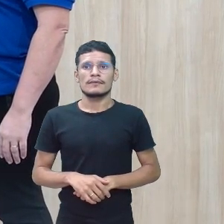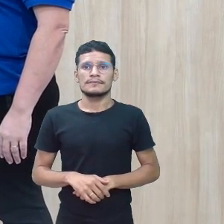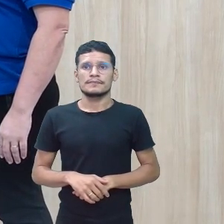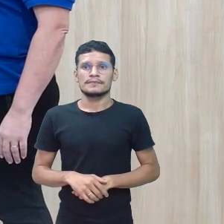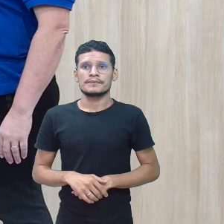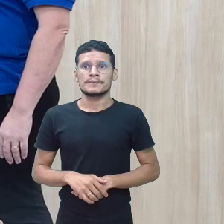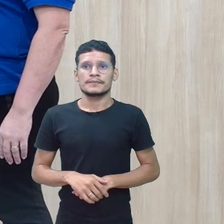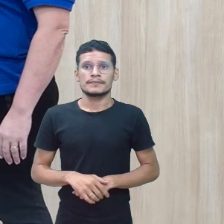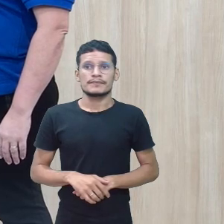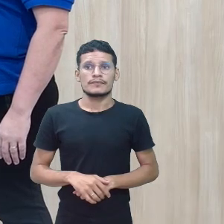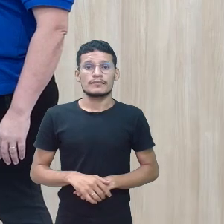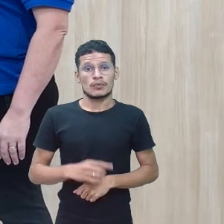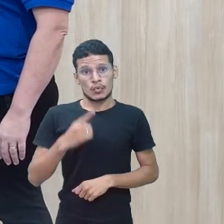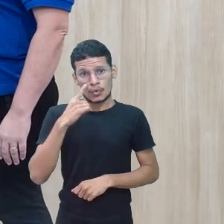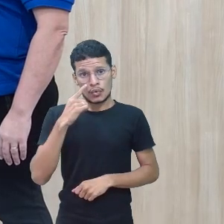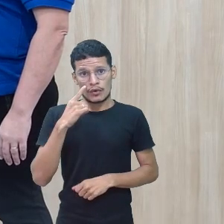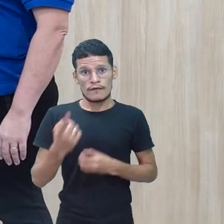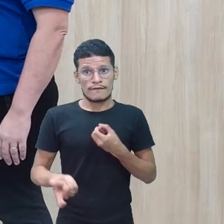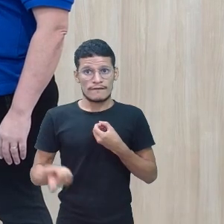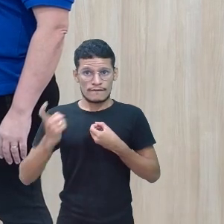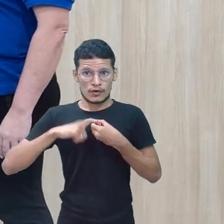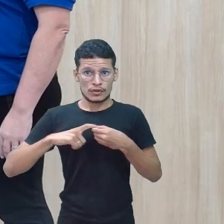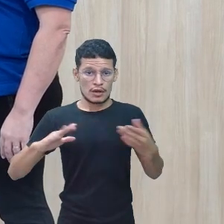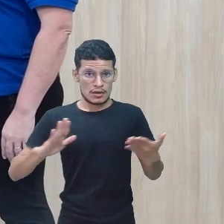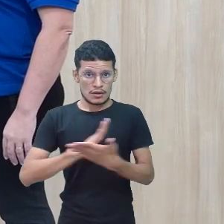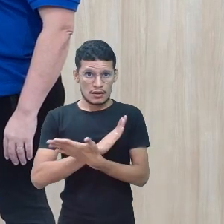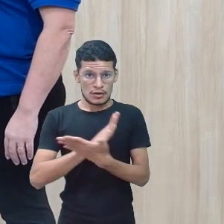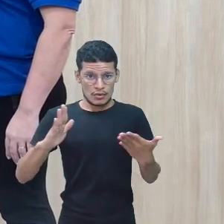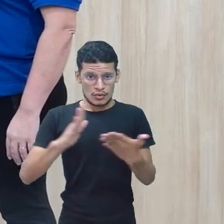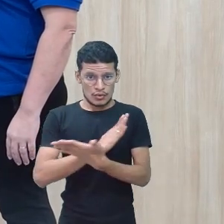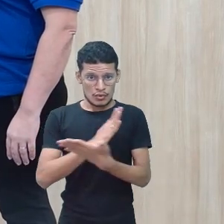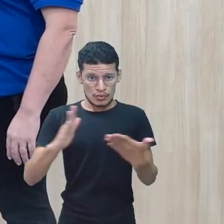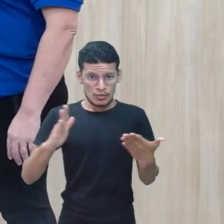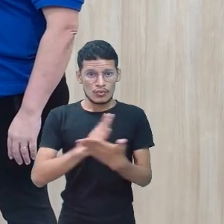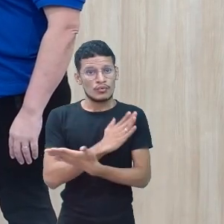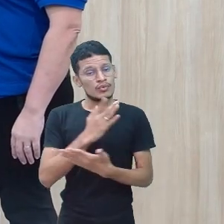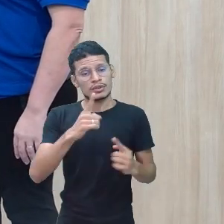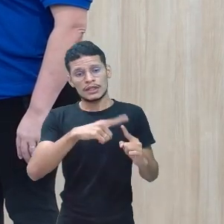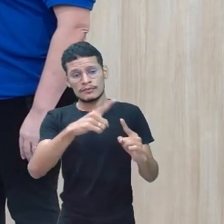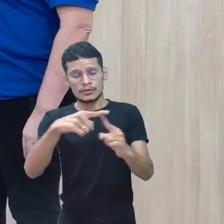nessas expressões. Vocês viram que usamos